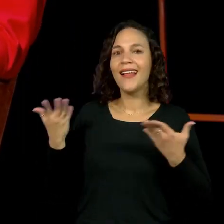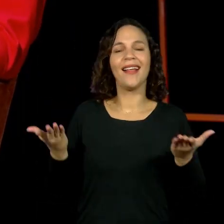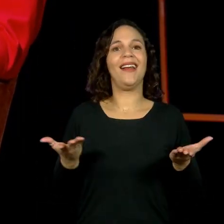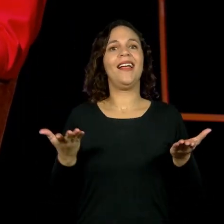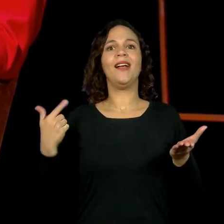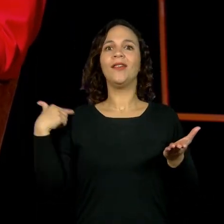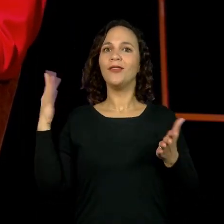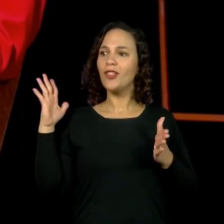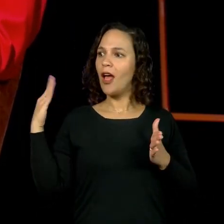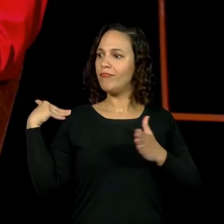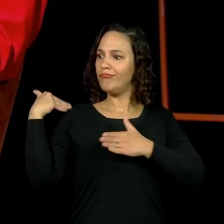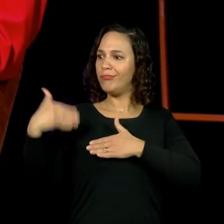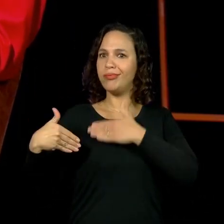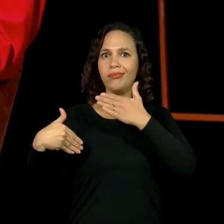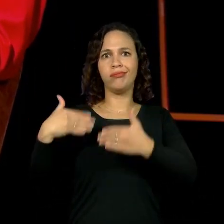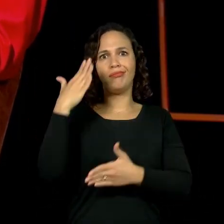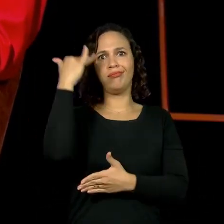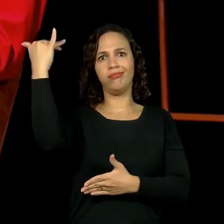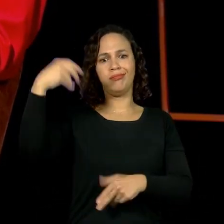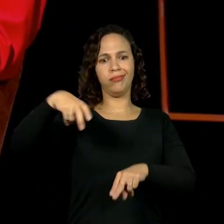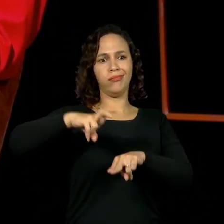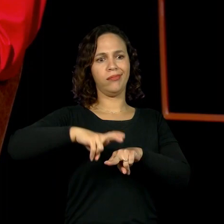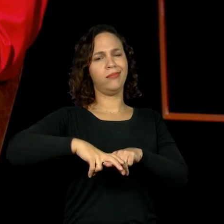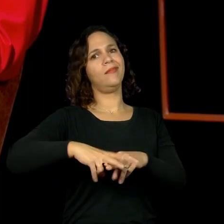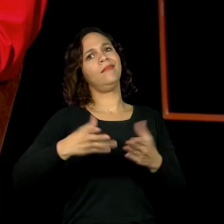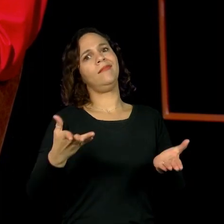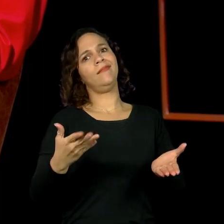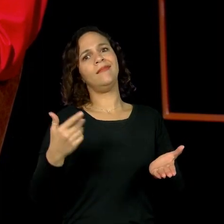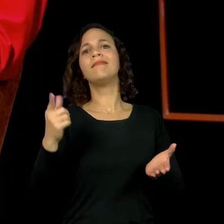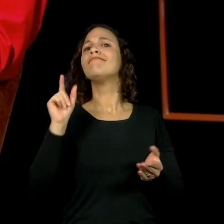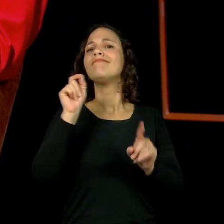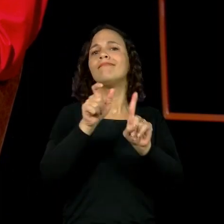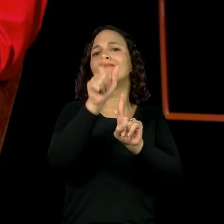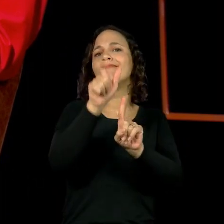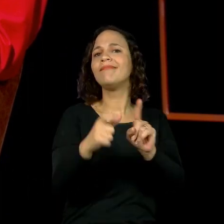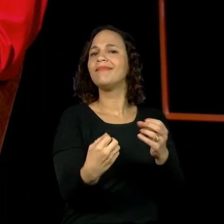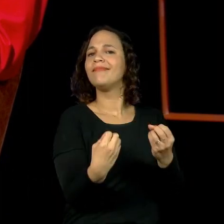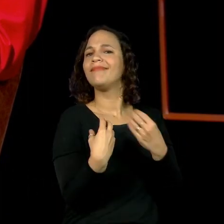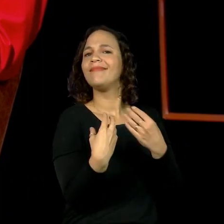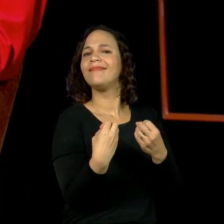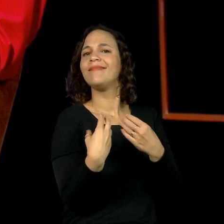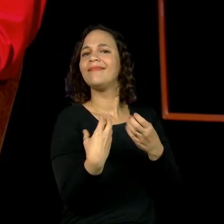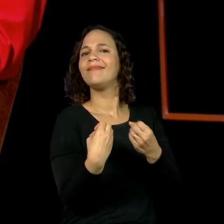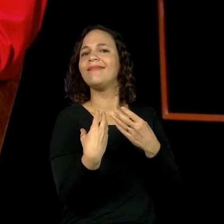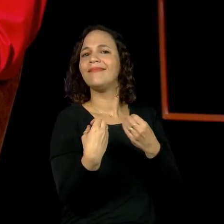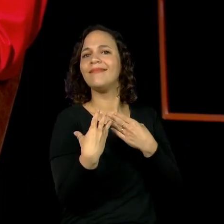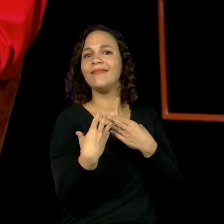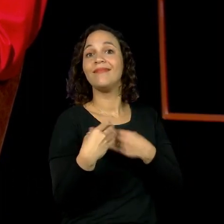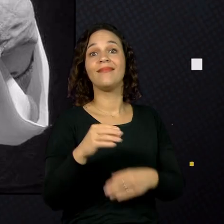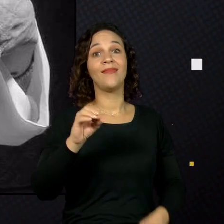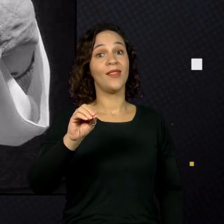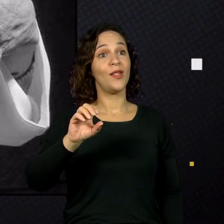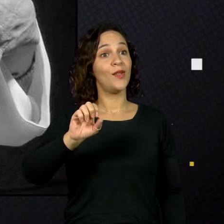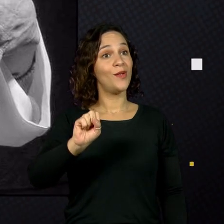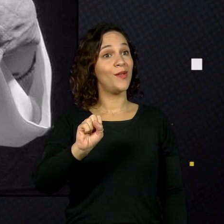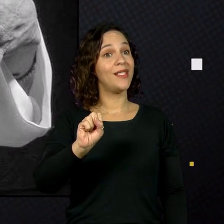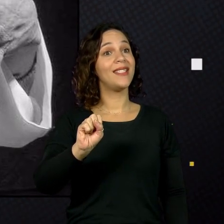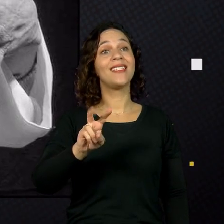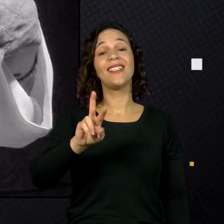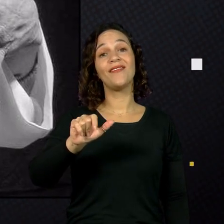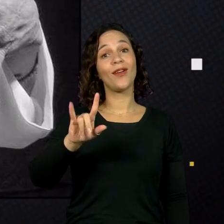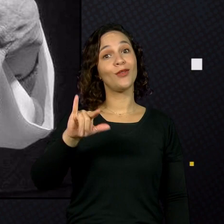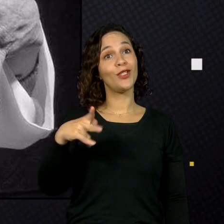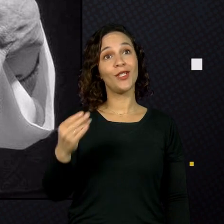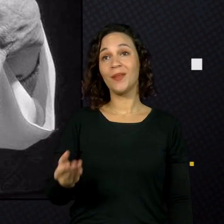de tantos bambas que já passaram por aqui, como o meu grande mestre, orientador, o Oswaldinho da Cuica, né? Fica complicado a